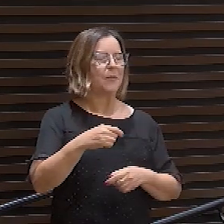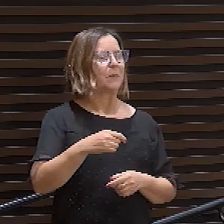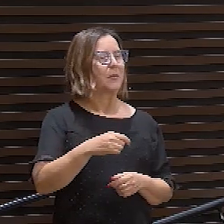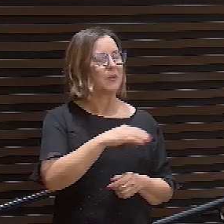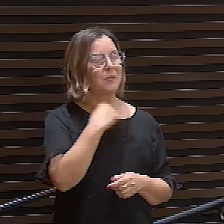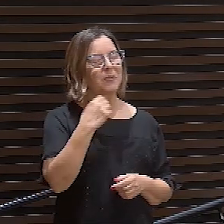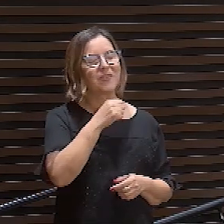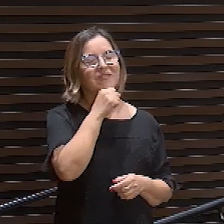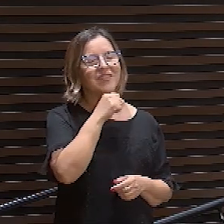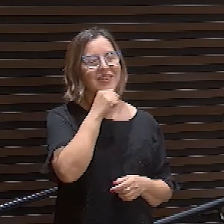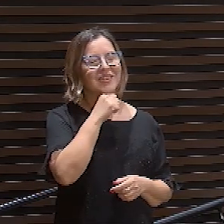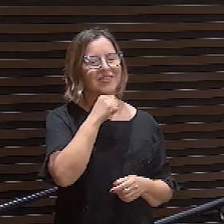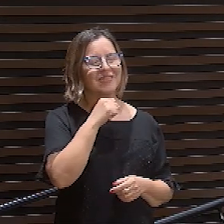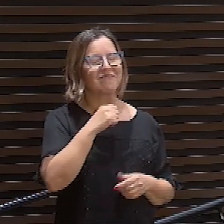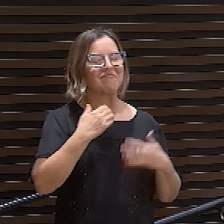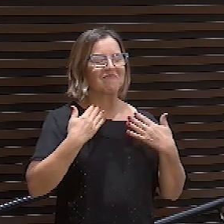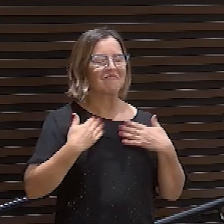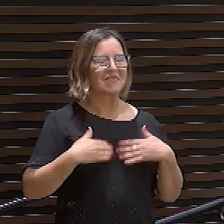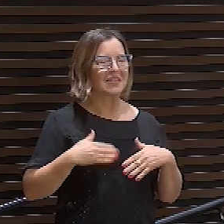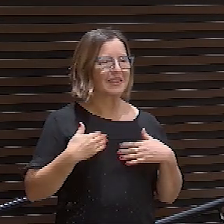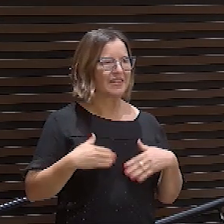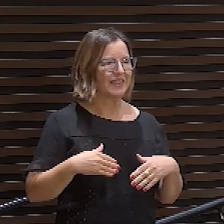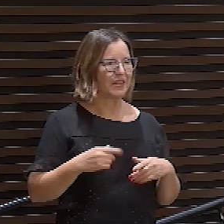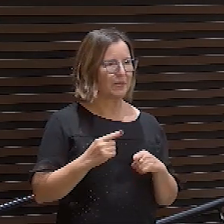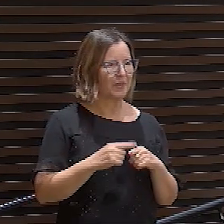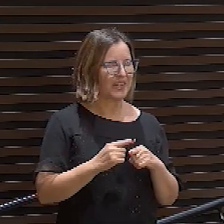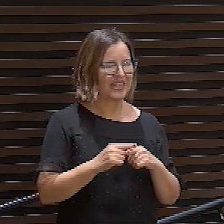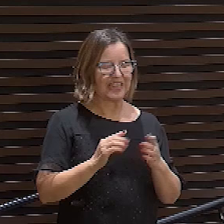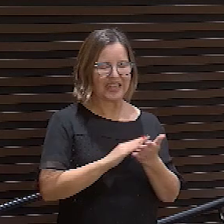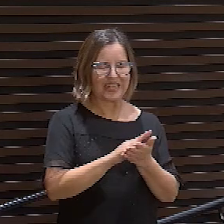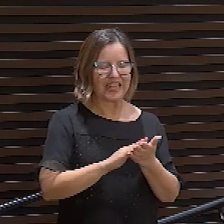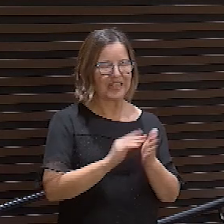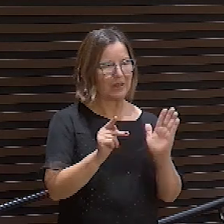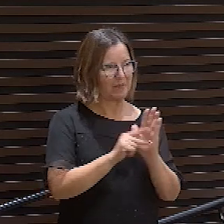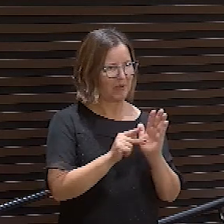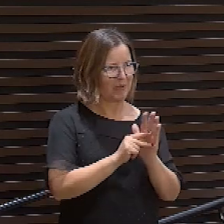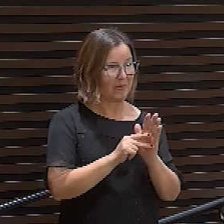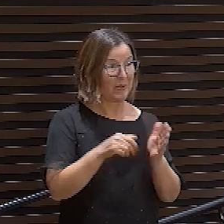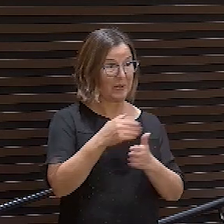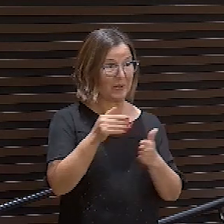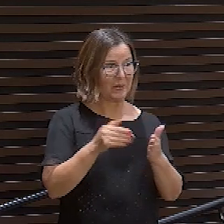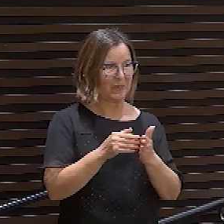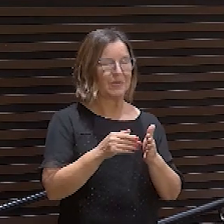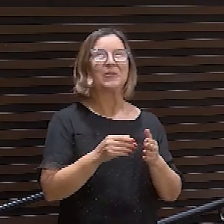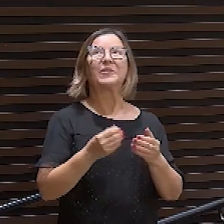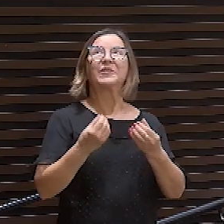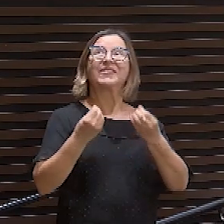estava descansado, porque nada era dele, tudo era do Senhor.